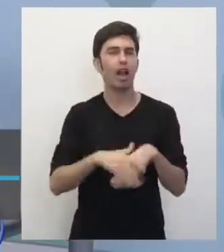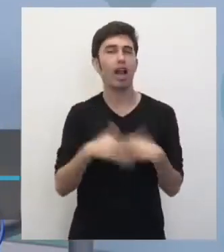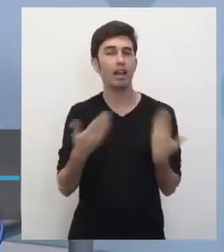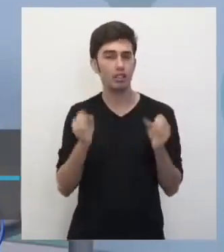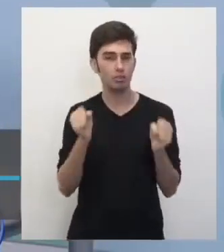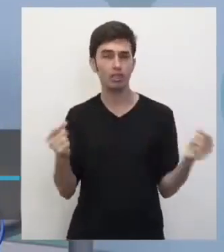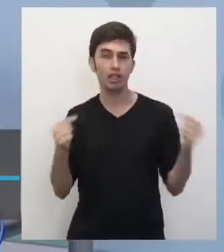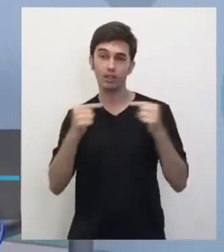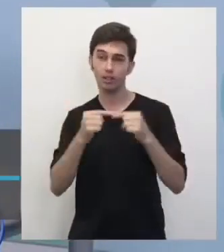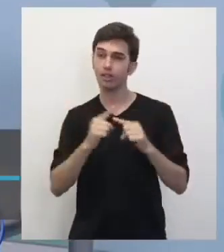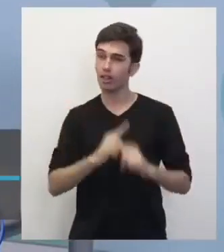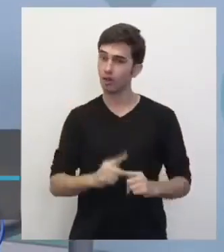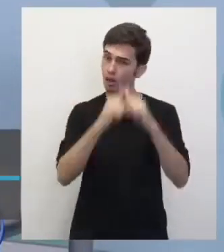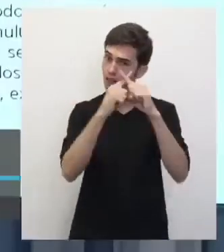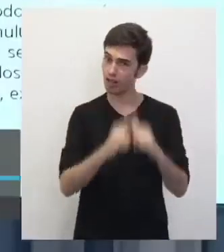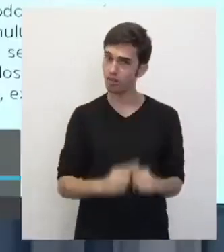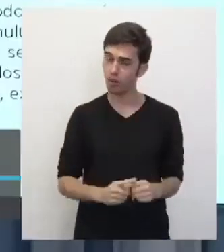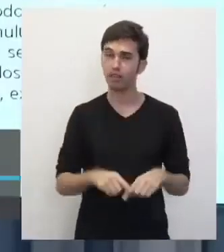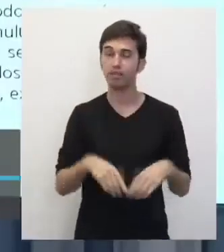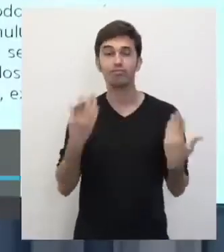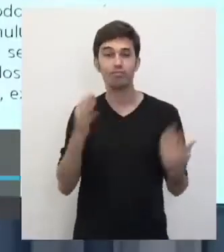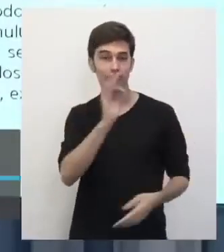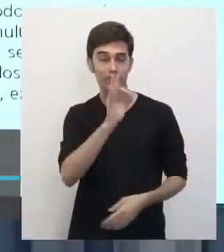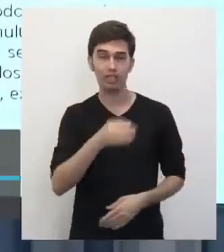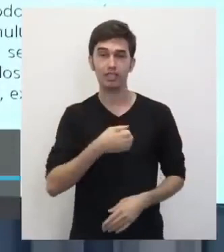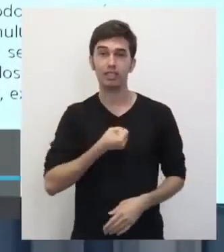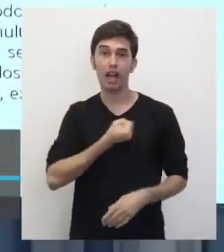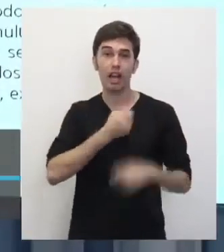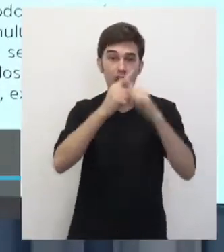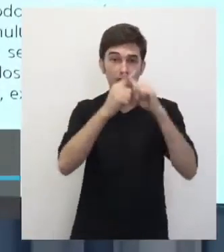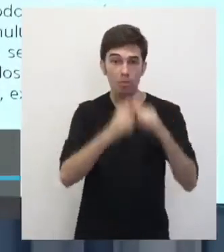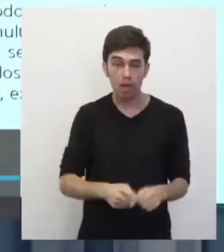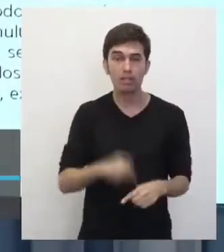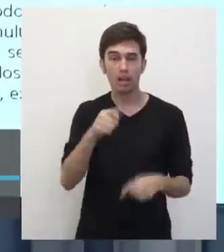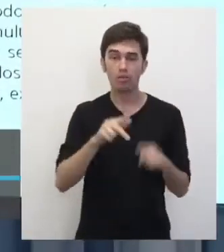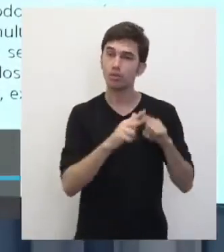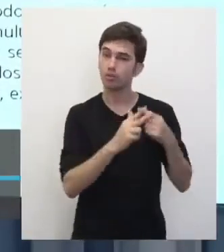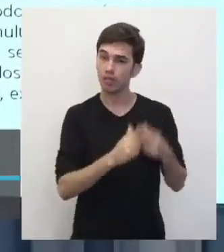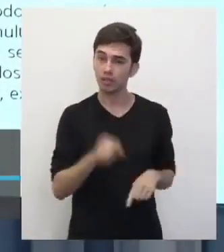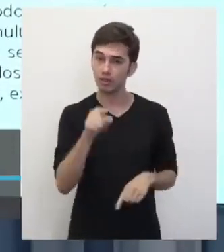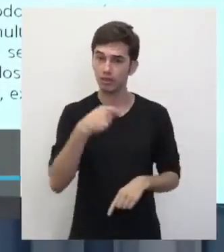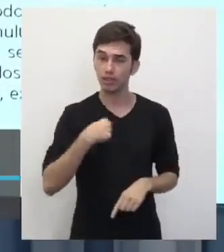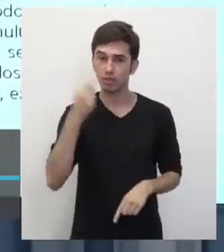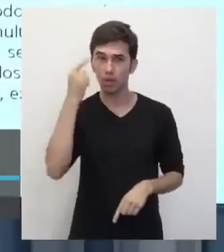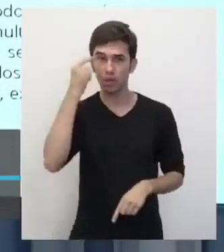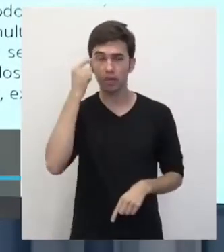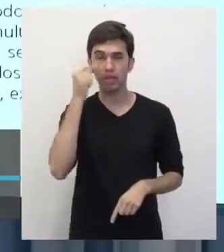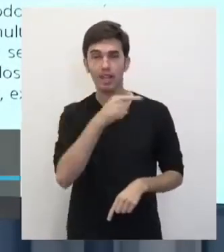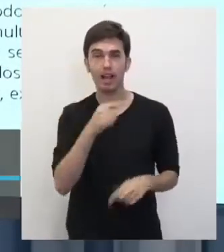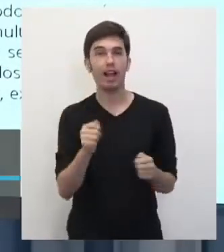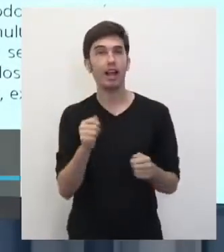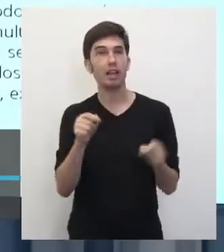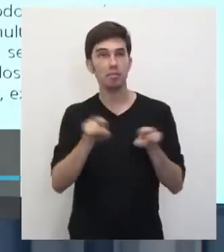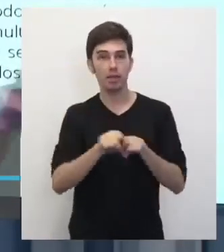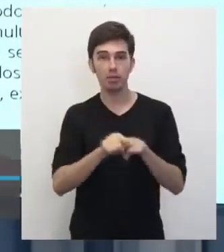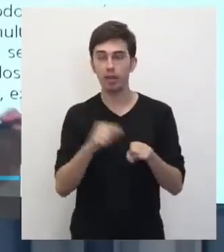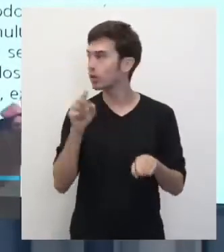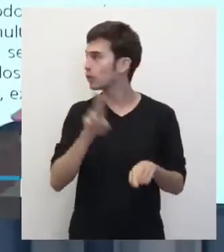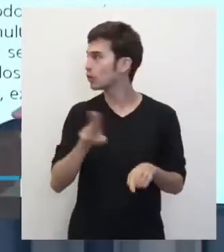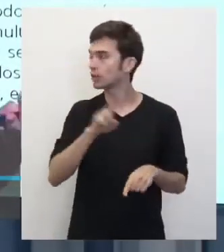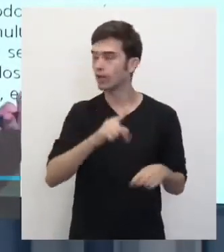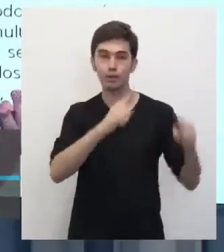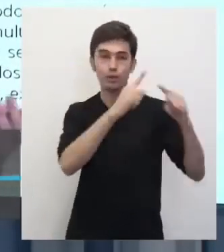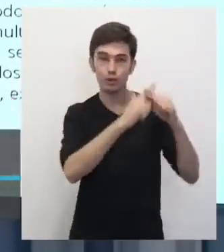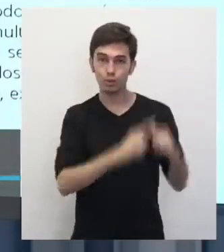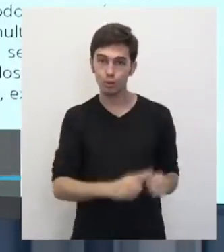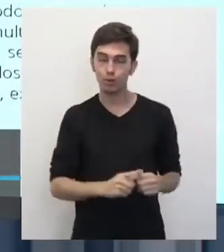com a tabuada, ou não? Boa! Então, a tabuada é um dos mecanismos que vocês podem associar aí os múltiplos, né? Que vocês podem